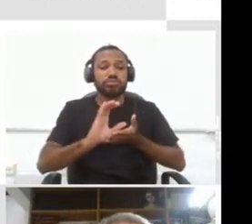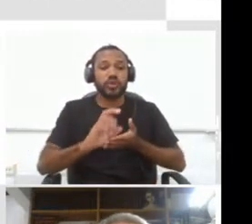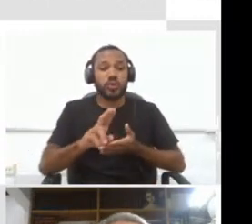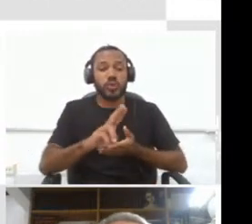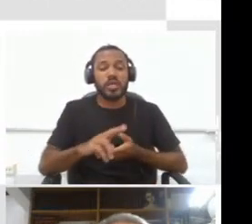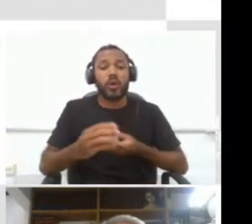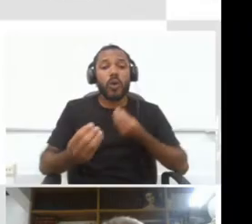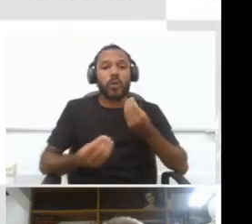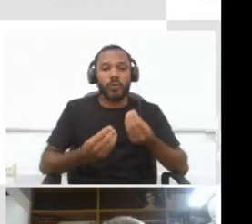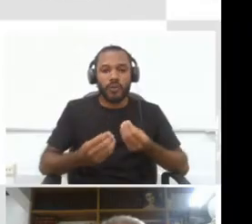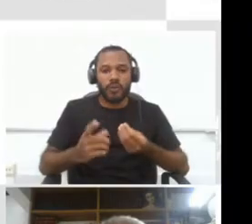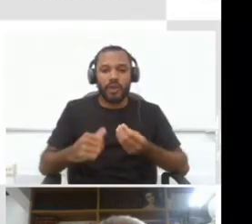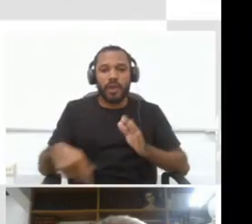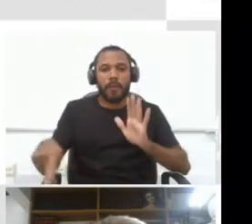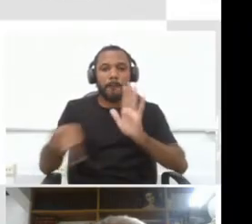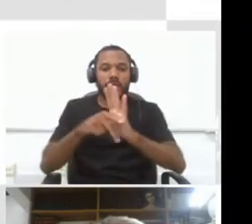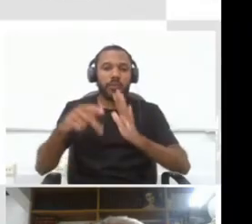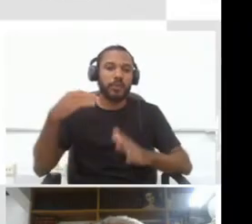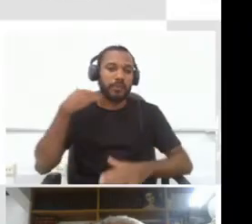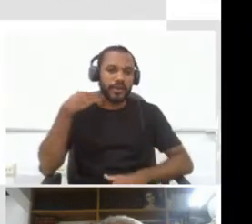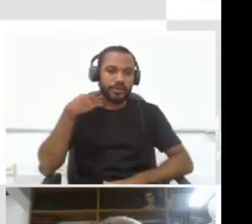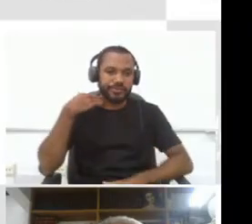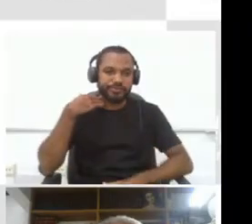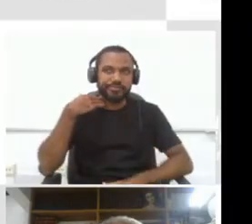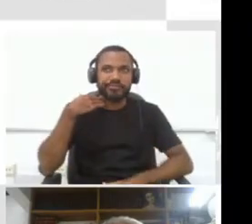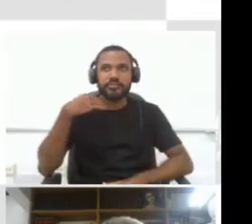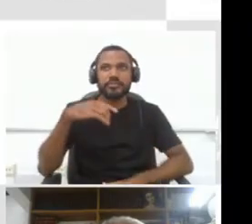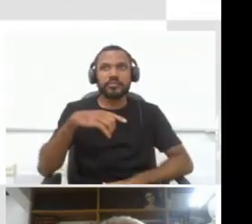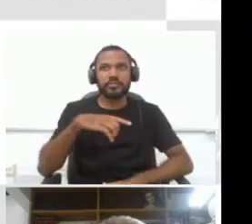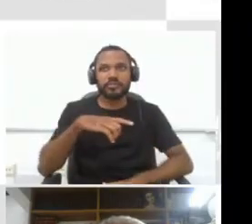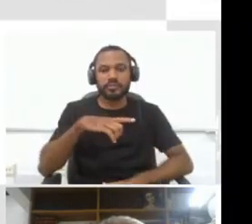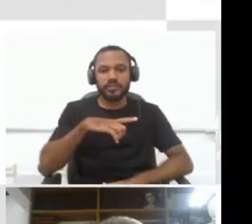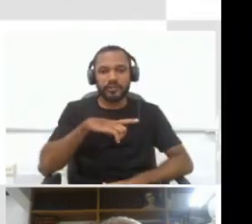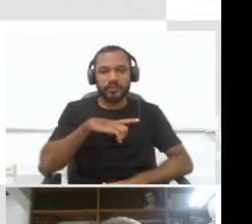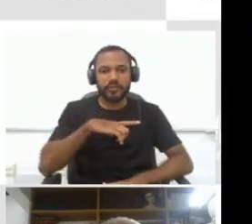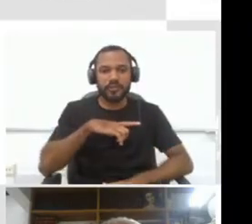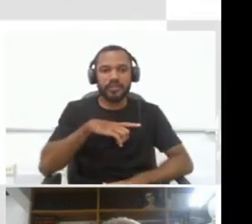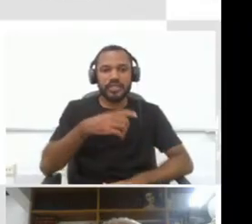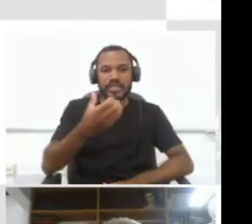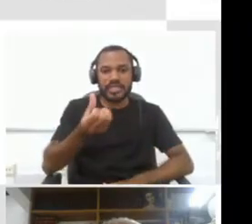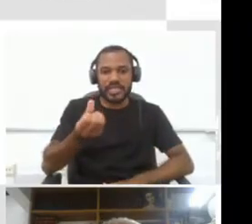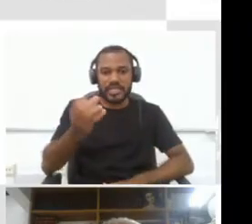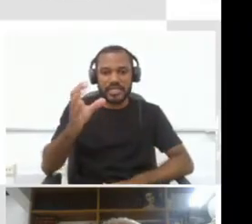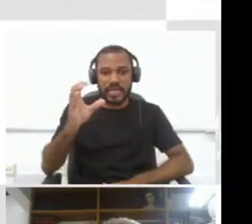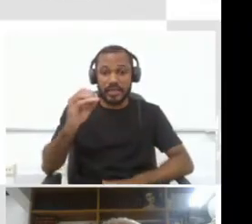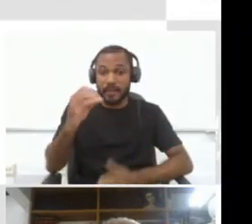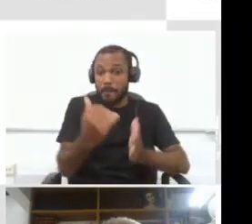60 maiores bancos privados e bancos de desenvolvimento do mundo